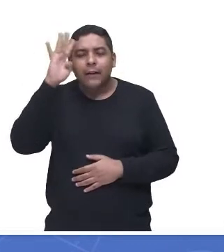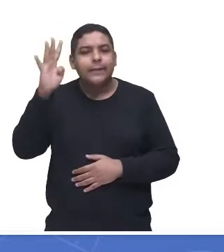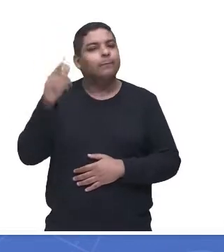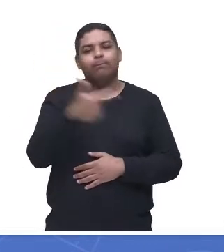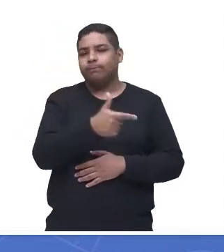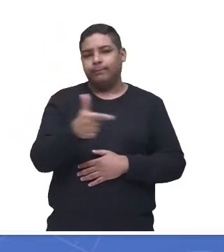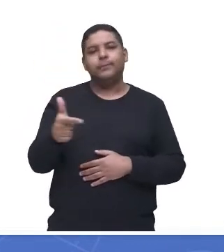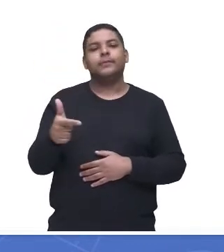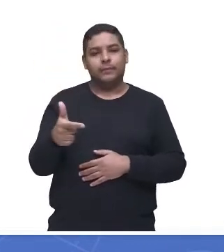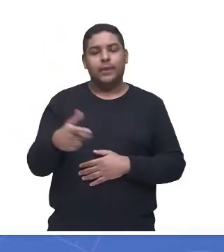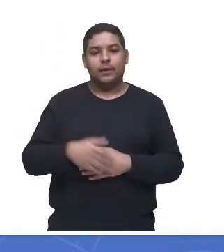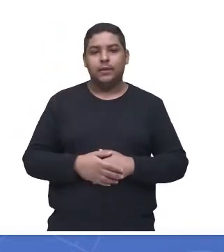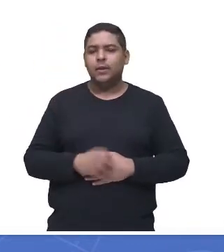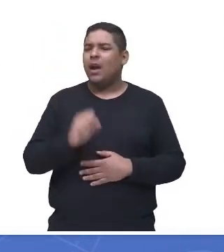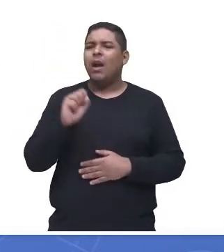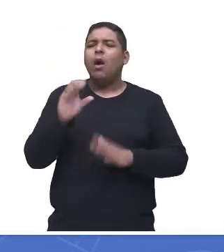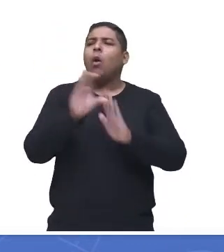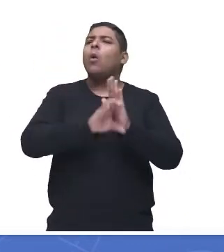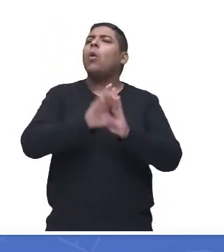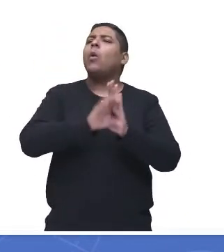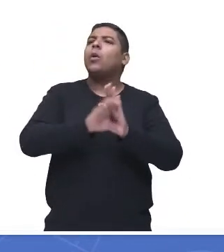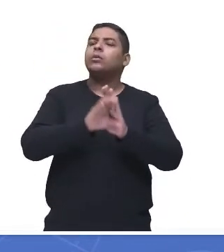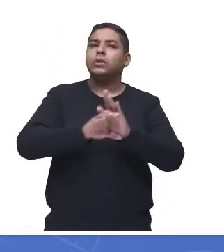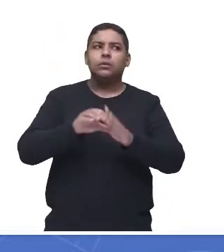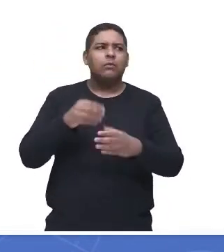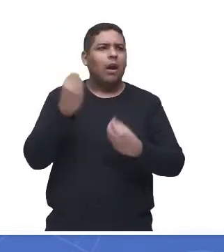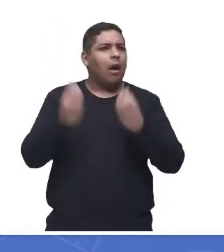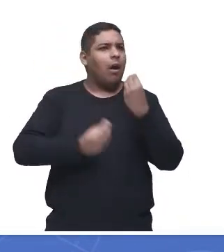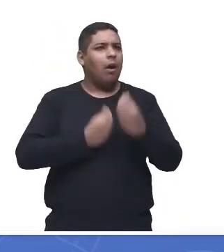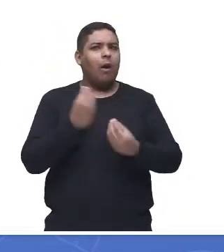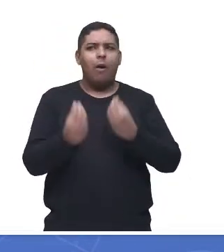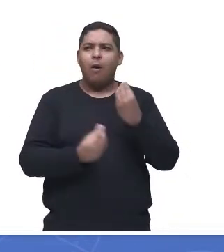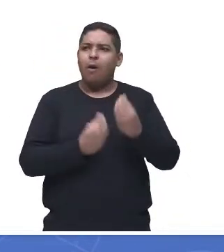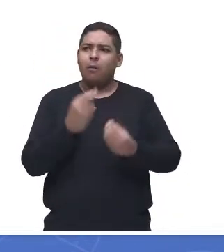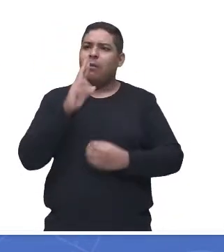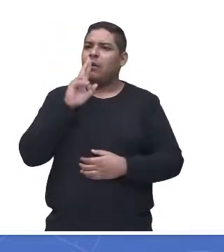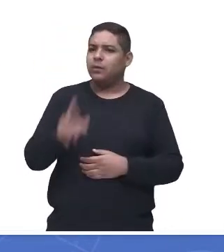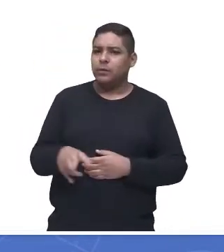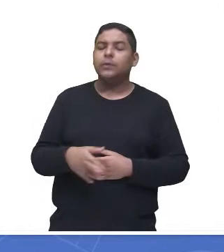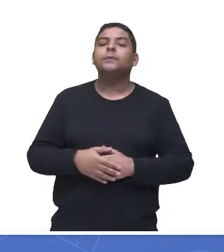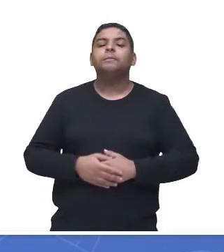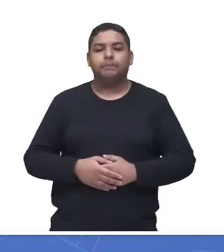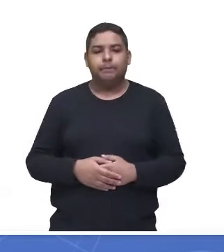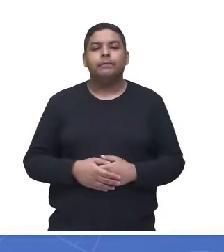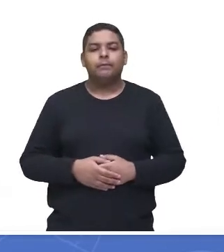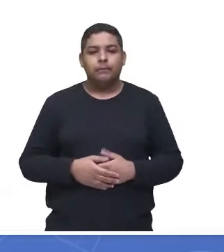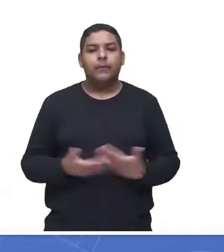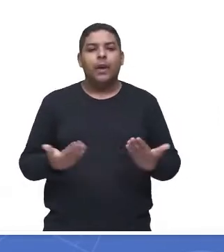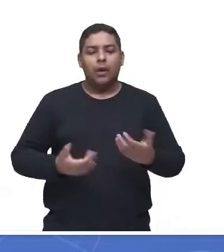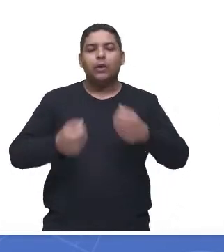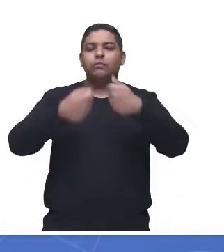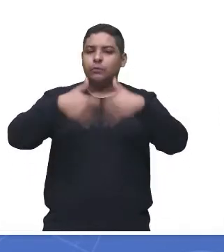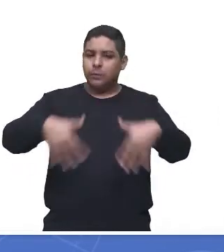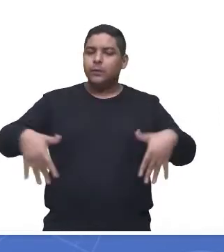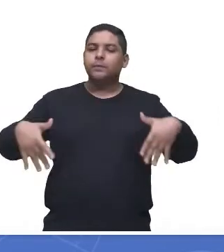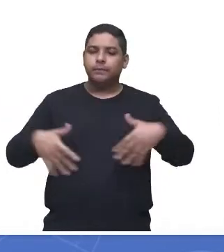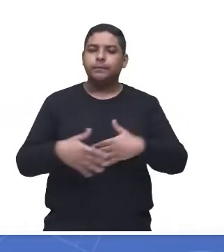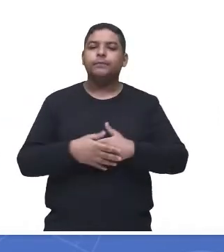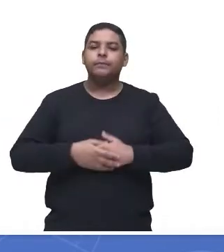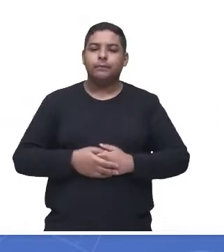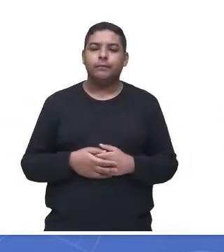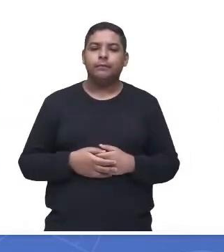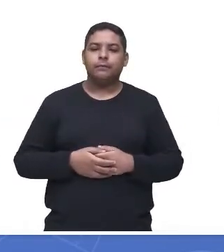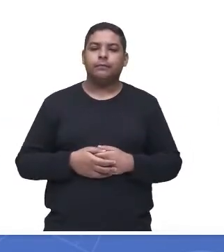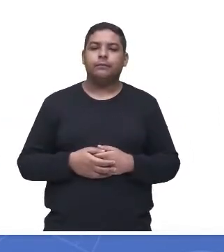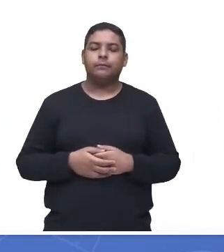né, pasmos, né? Como é que eu vou responder isso, né? Então vamos falar um pouco sobre esse conhecimento. Eu vou mostrar para